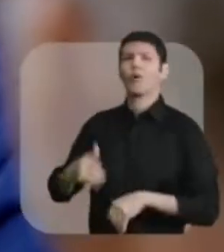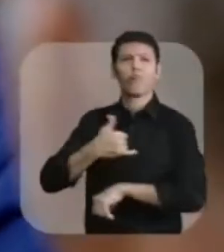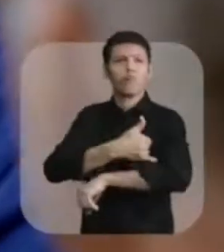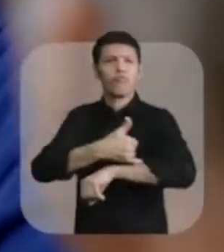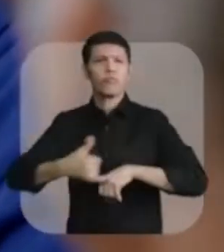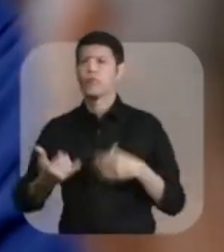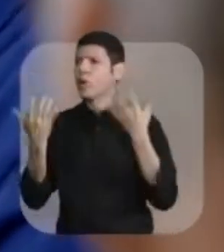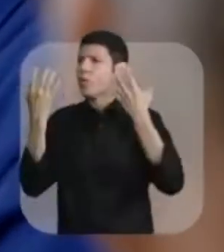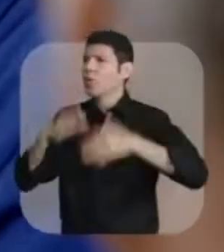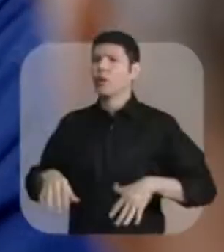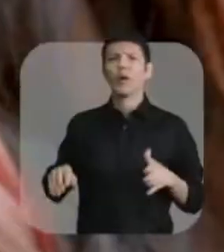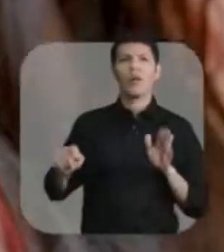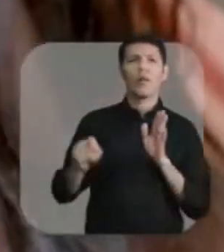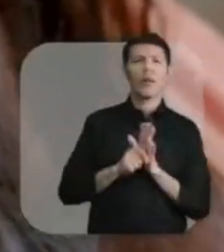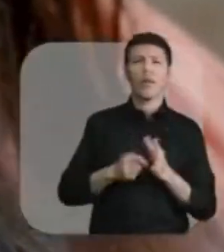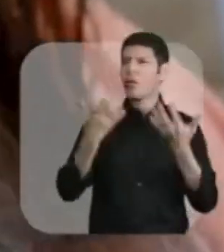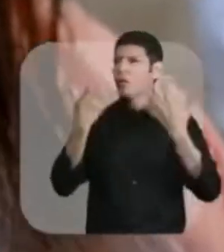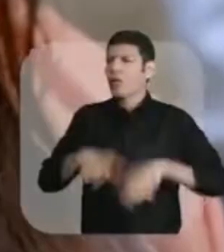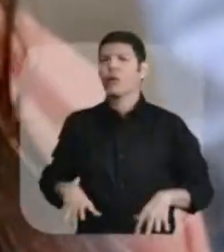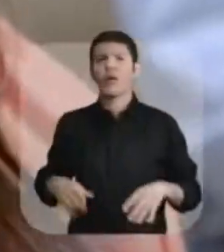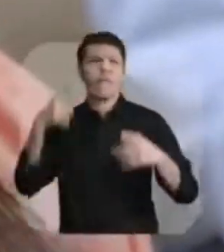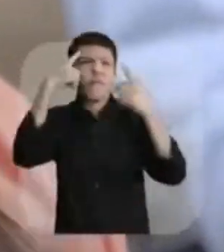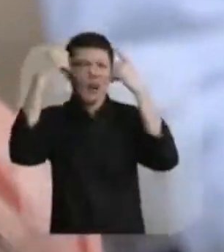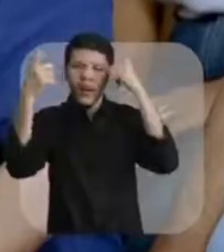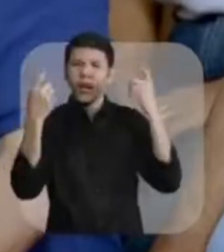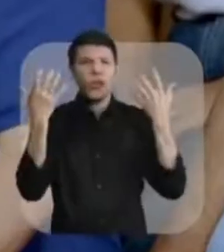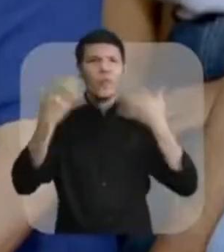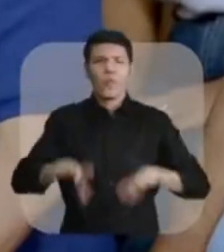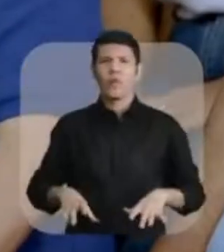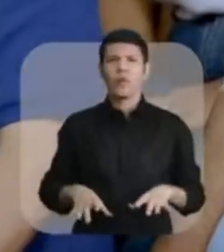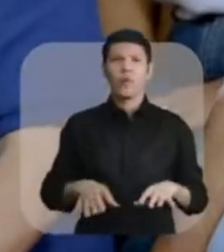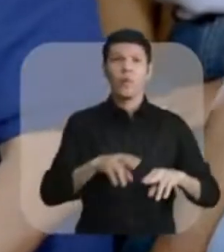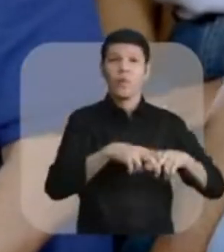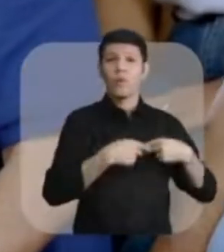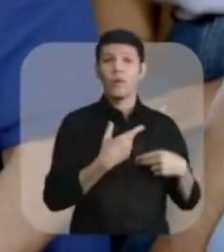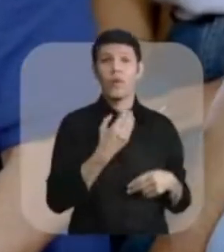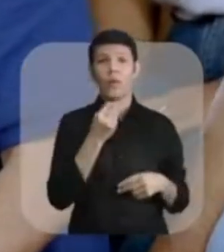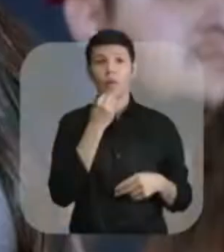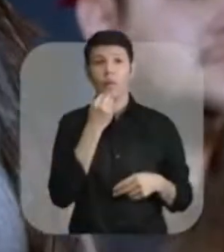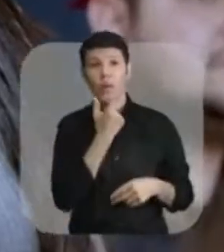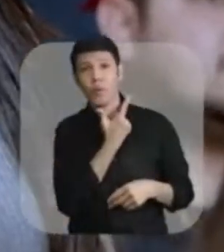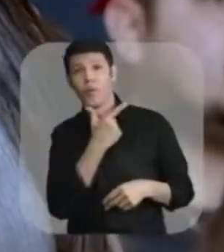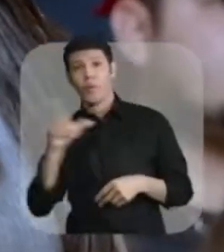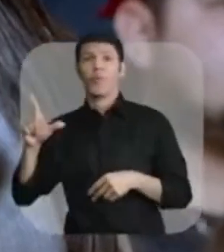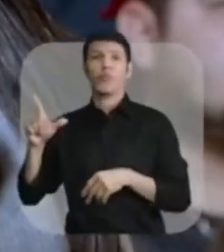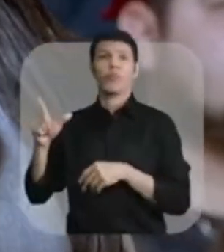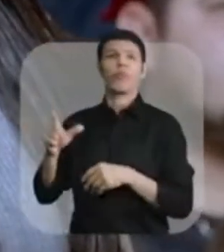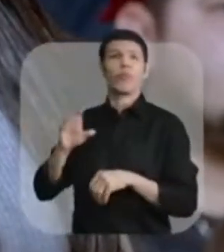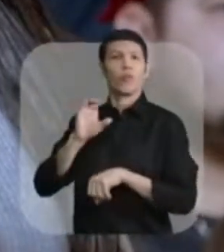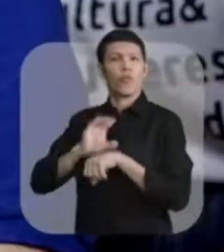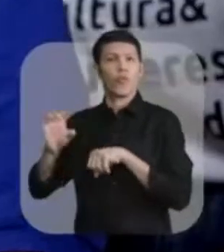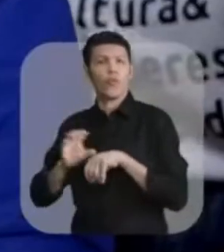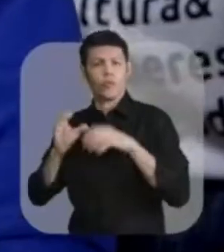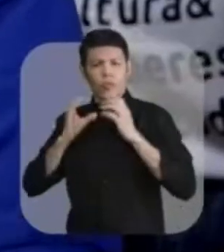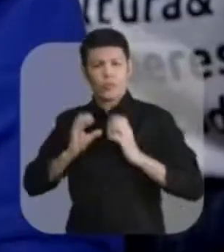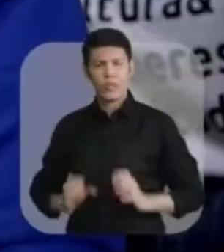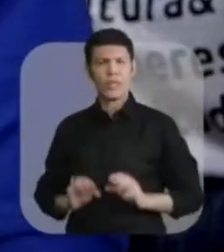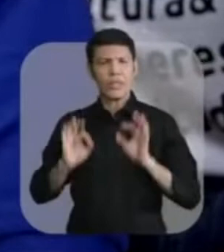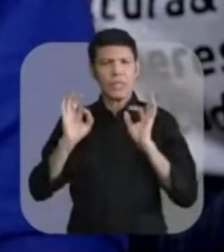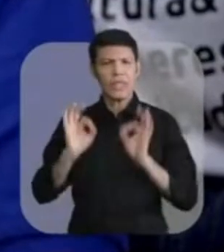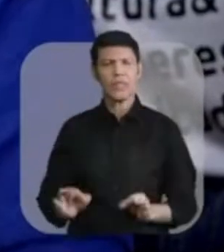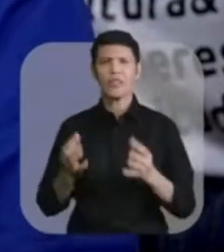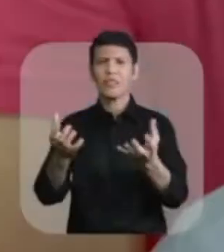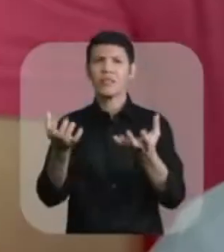não. Não, eu não quero me envolver com crime. Não, eu não quero me envolver com droga. Sim, eu quero ser